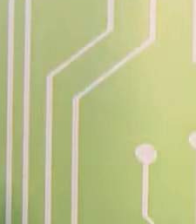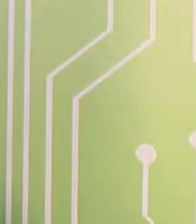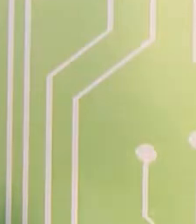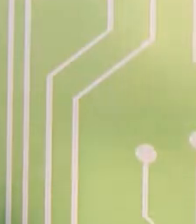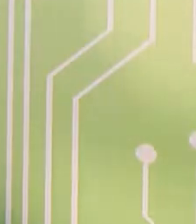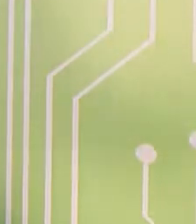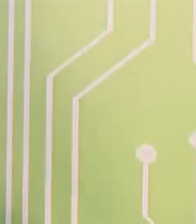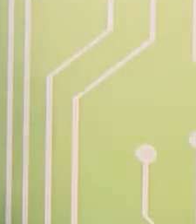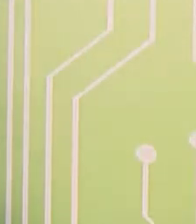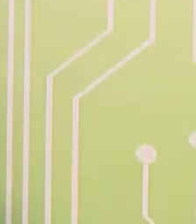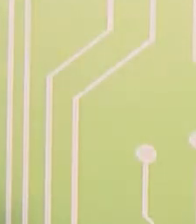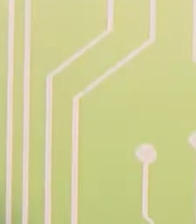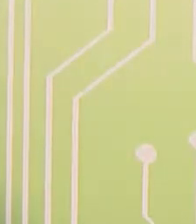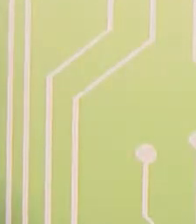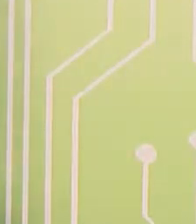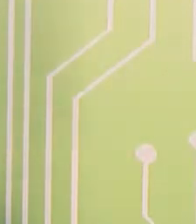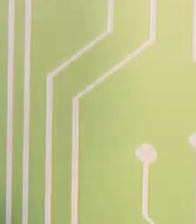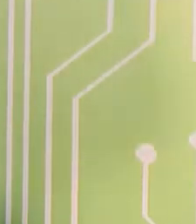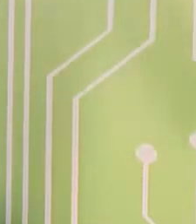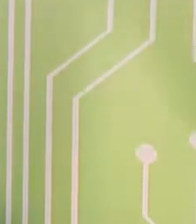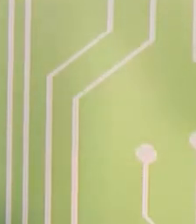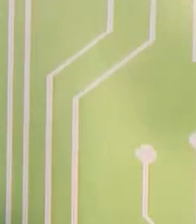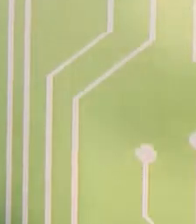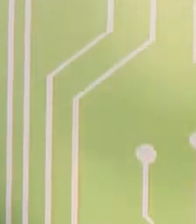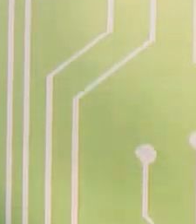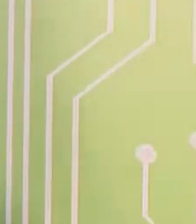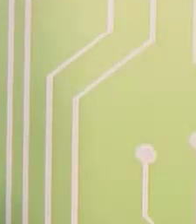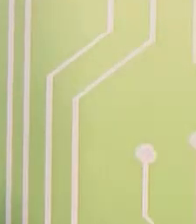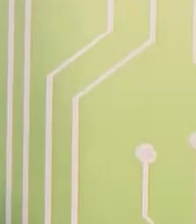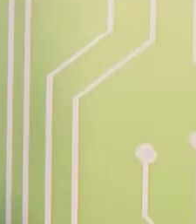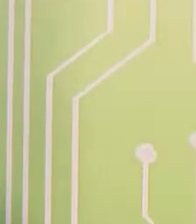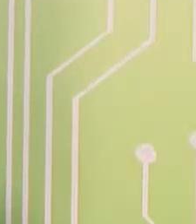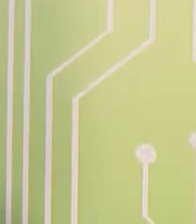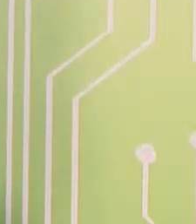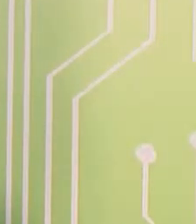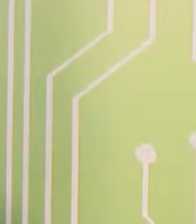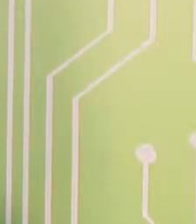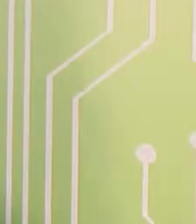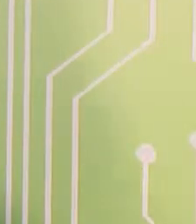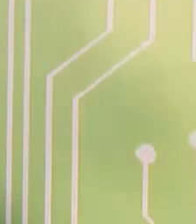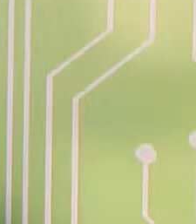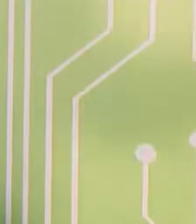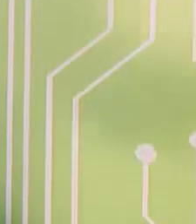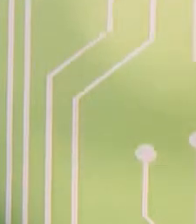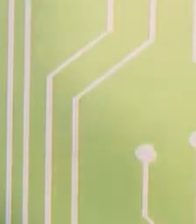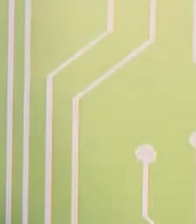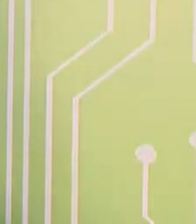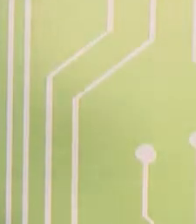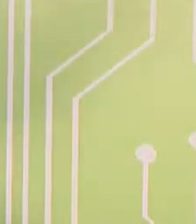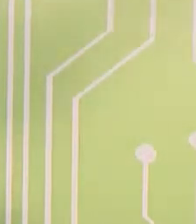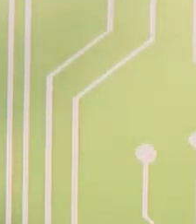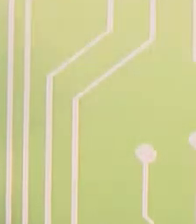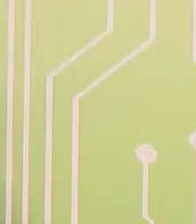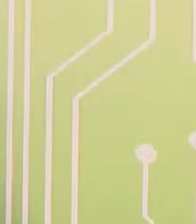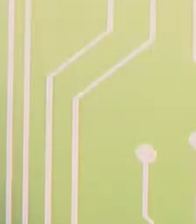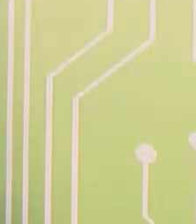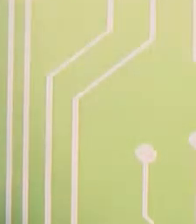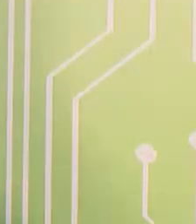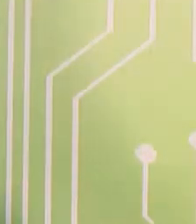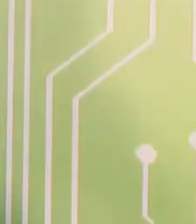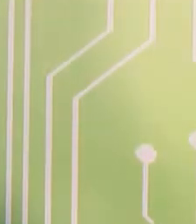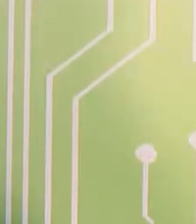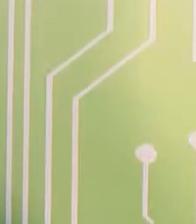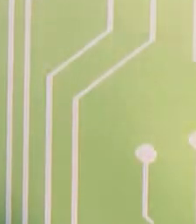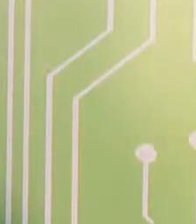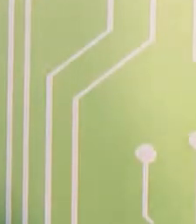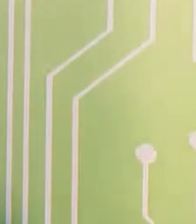aqui empolgados com a nossa disciplina e precisamos da colaboração de vocês para que ela aconteça. Mas vamos dar uma olhadinha